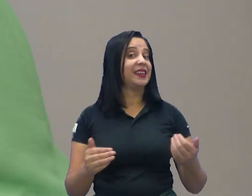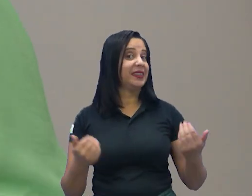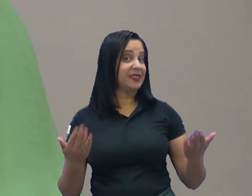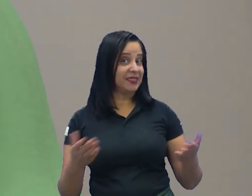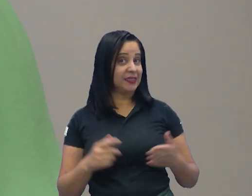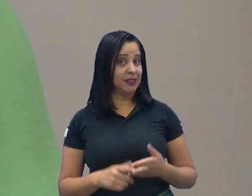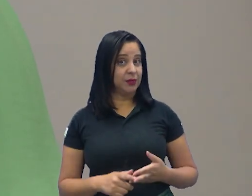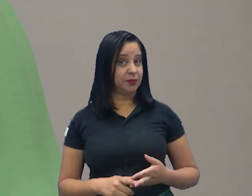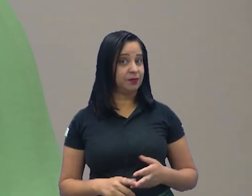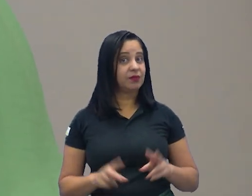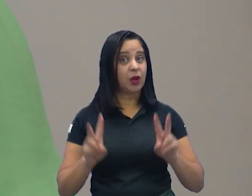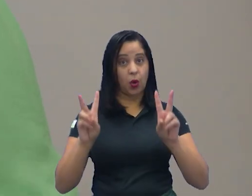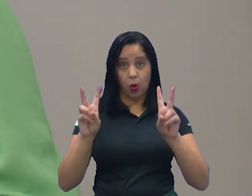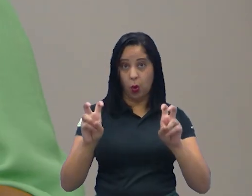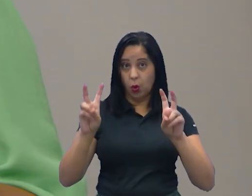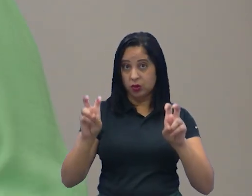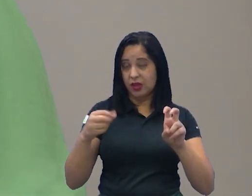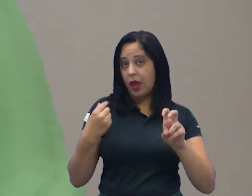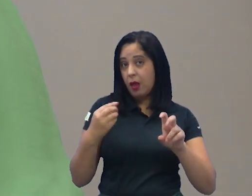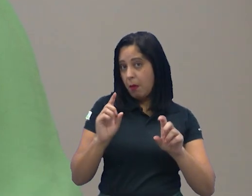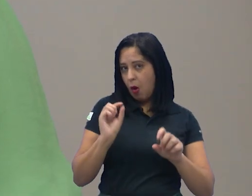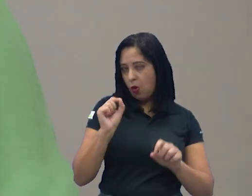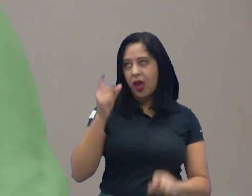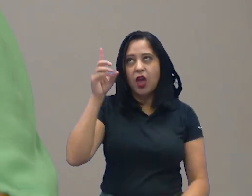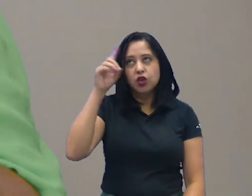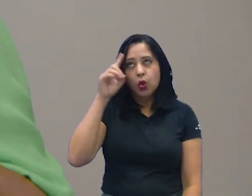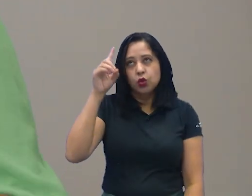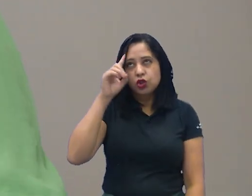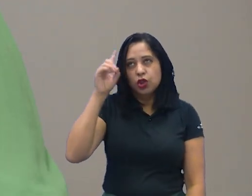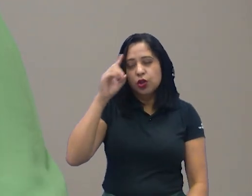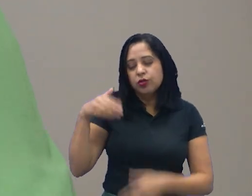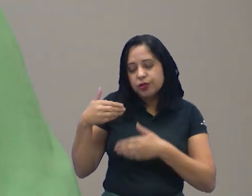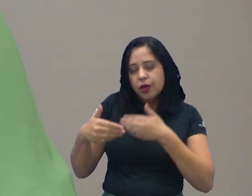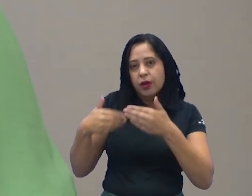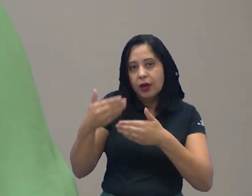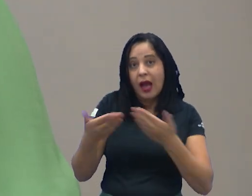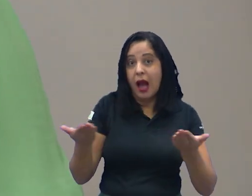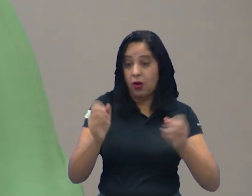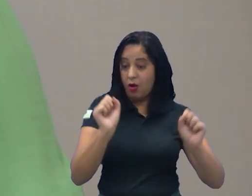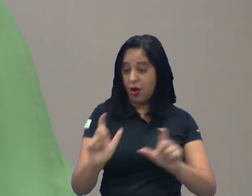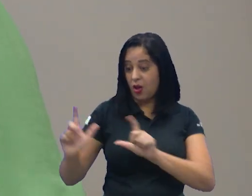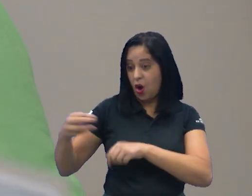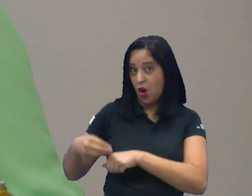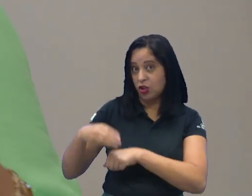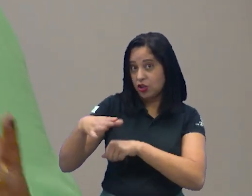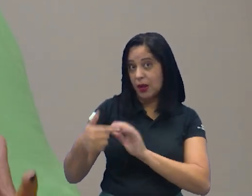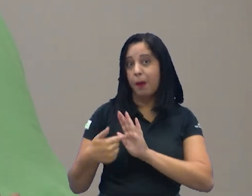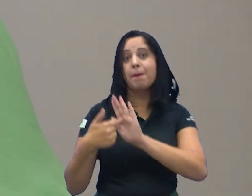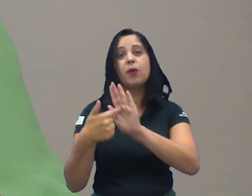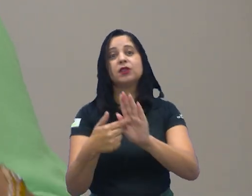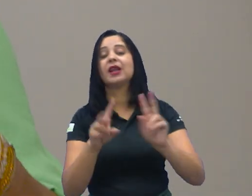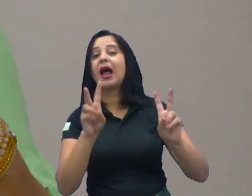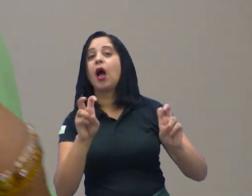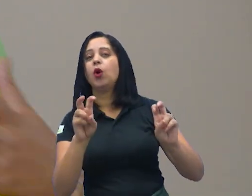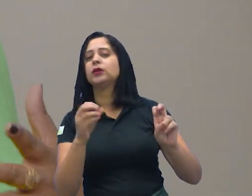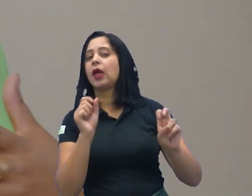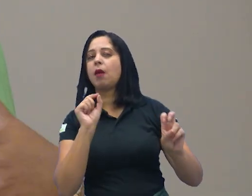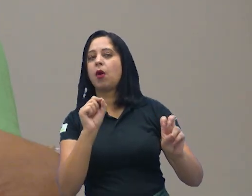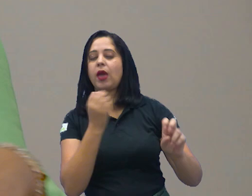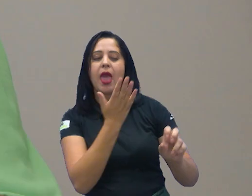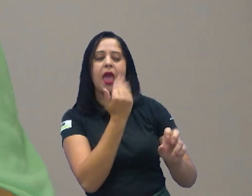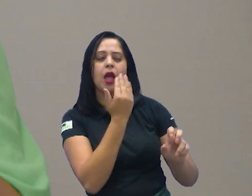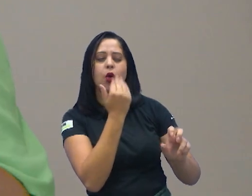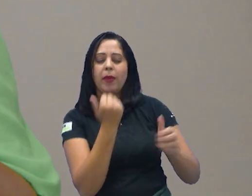já que falamos em rotina, nós temos um quadro especial agora com algumas dicas da Isabela sobre trocas que fazem toda